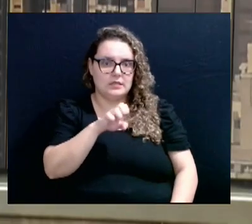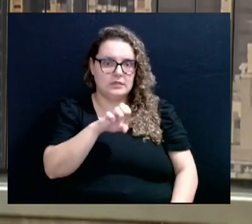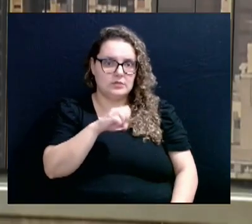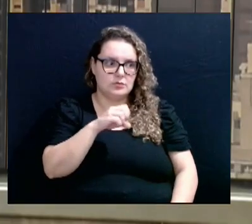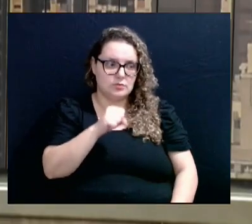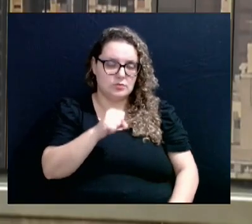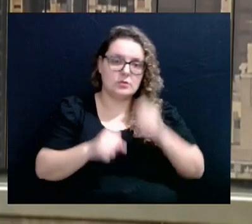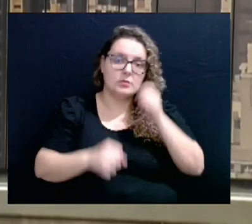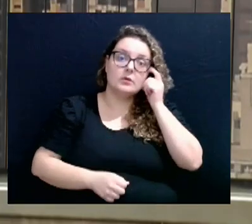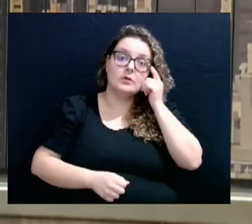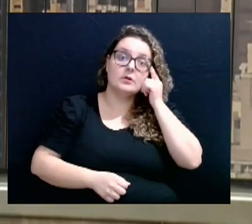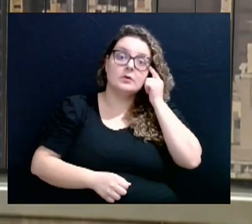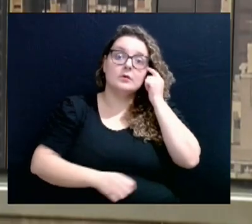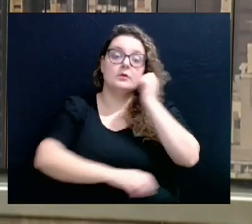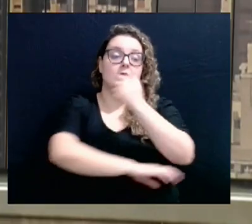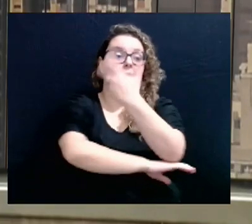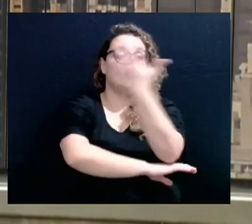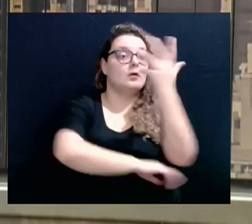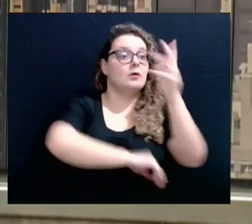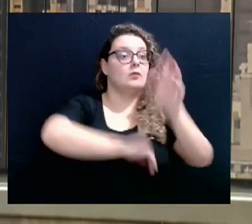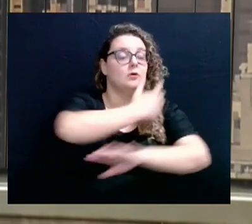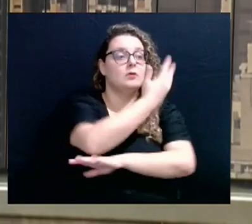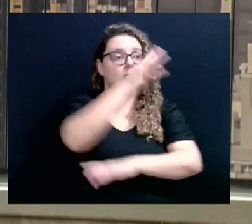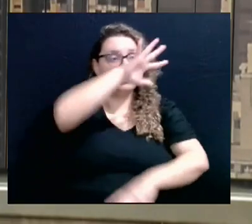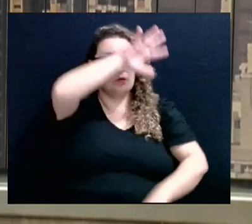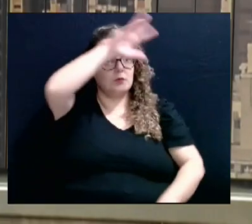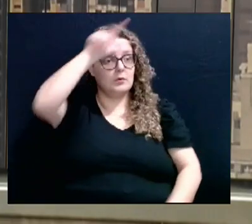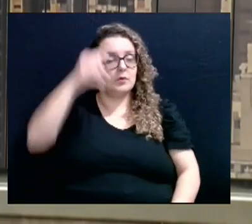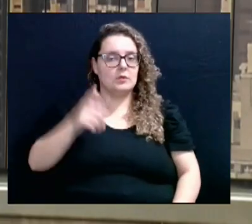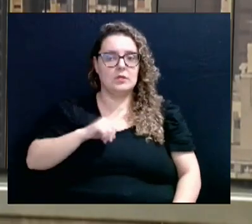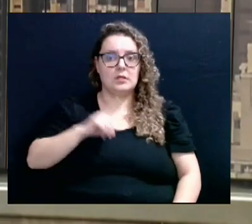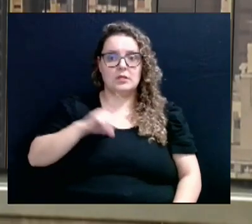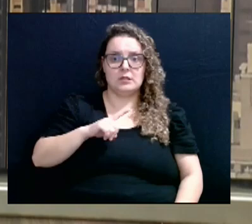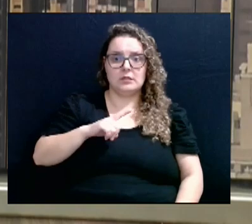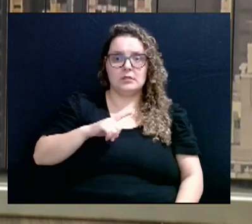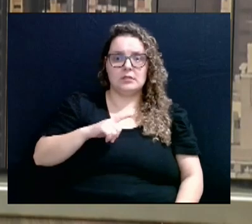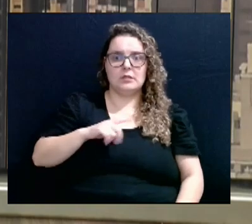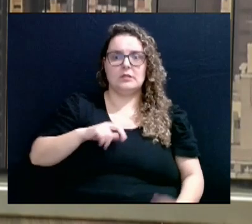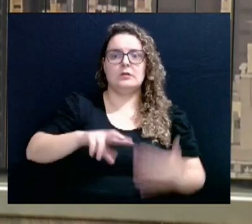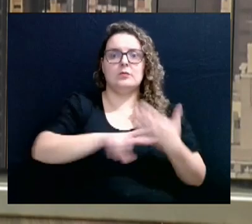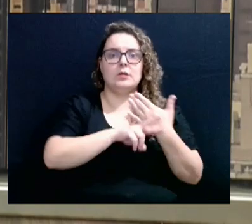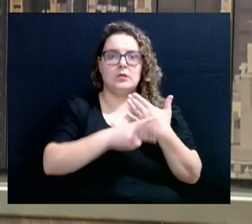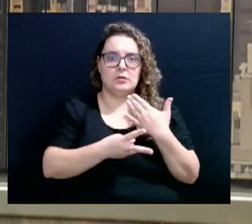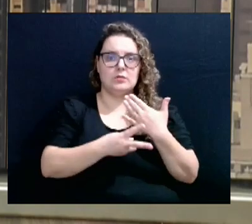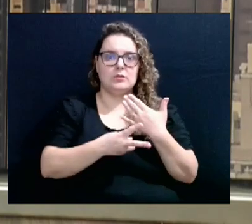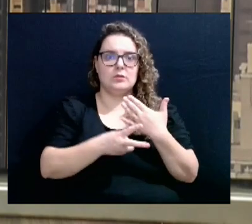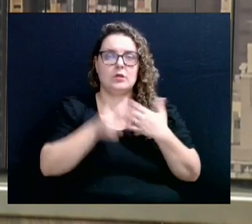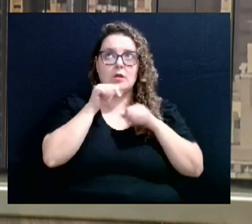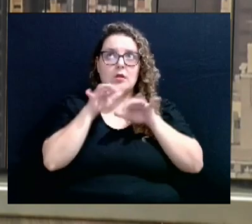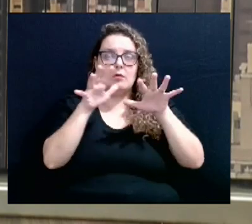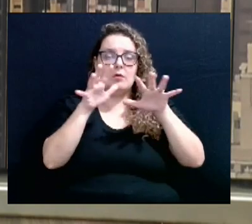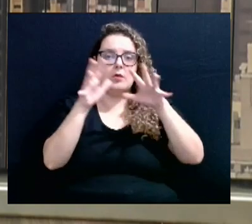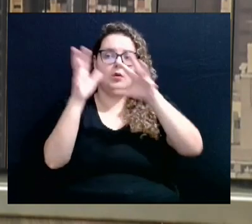ela tem esse efeito de puxar a umidade e jogar para o ar.